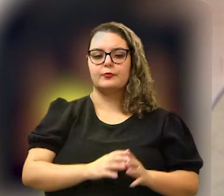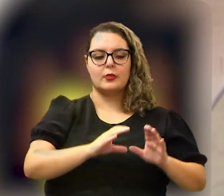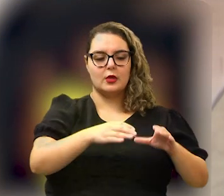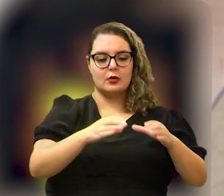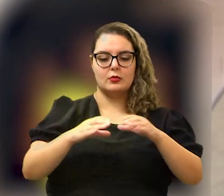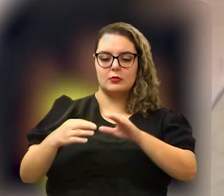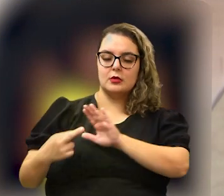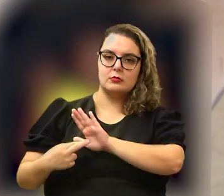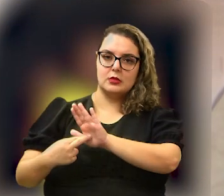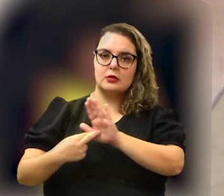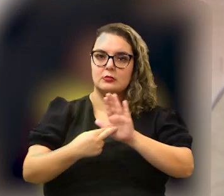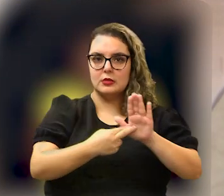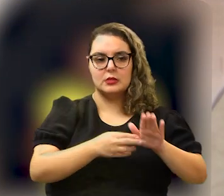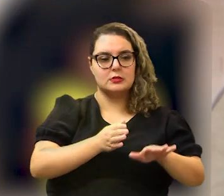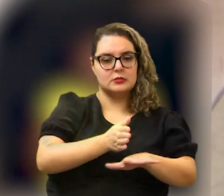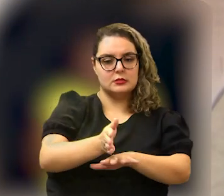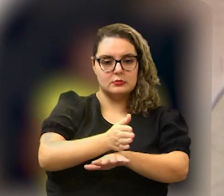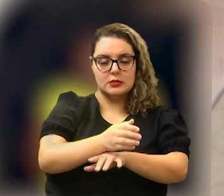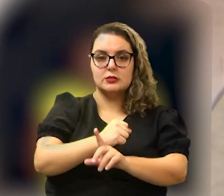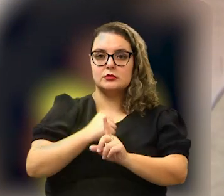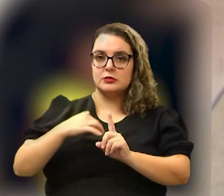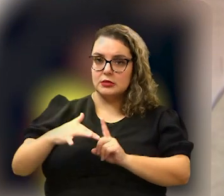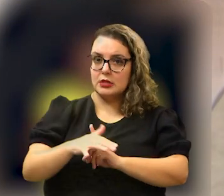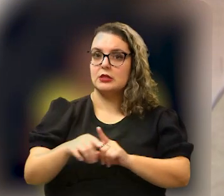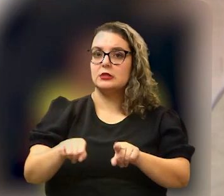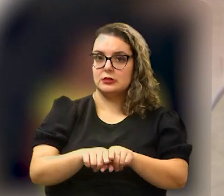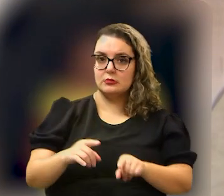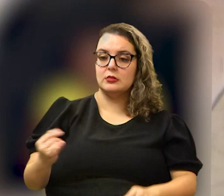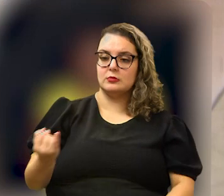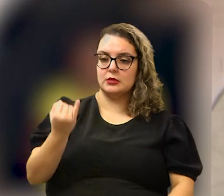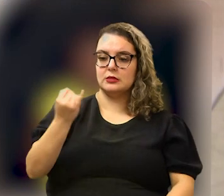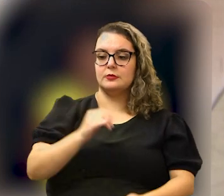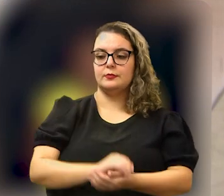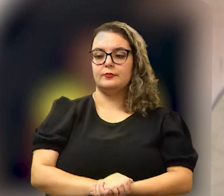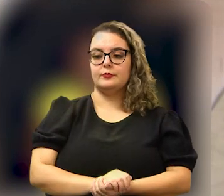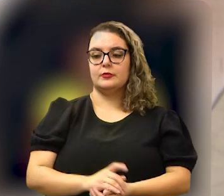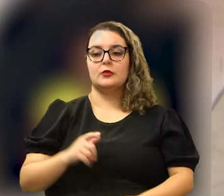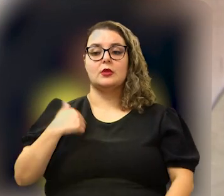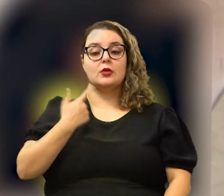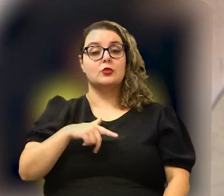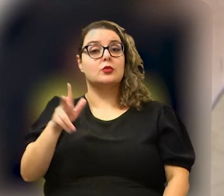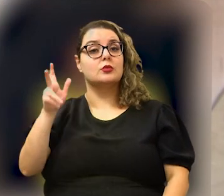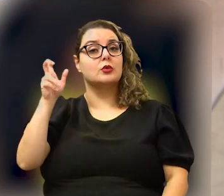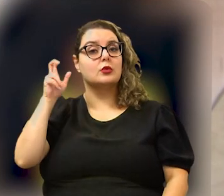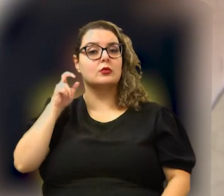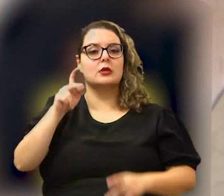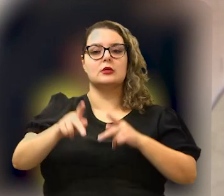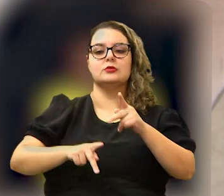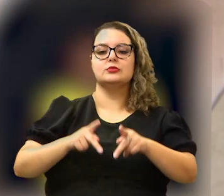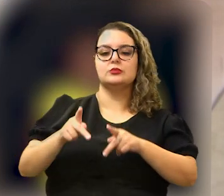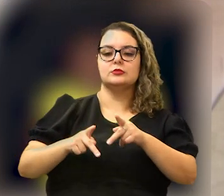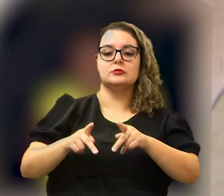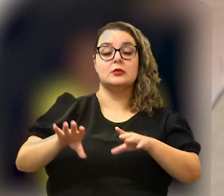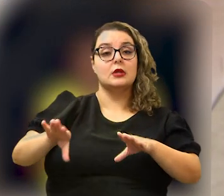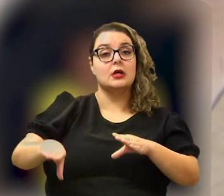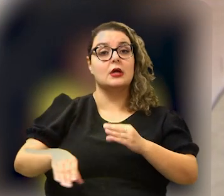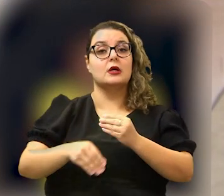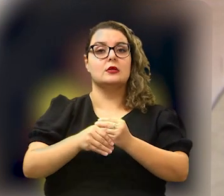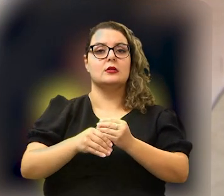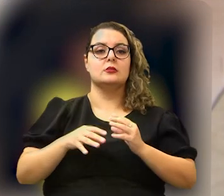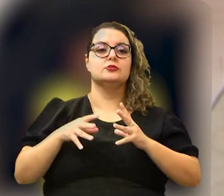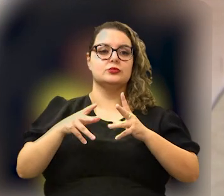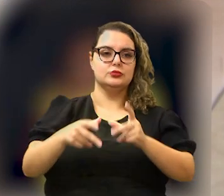nós acrescentamos aquilo que é aproveitado, aquilo que as pessoas dão como sugestão, nós ouvimos,